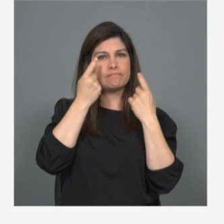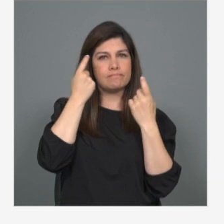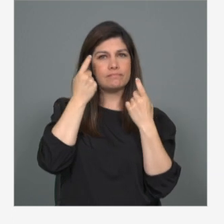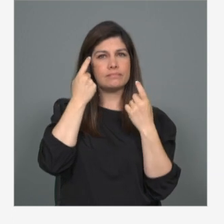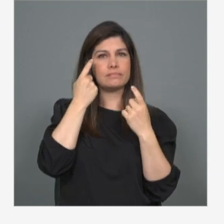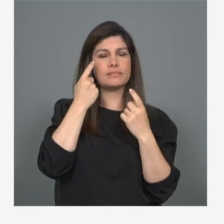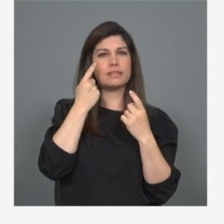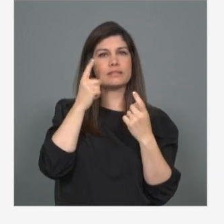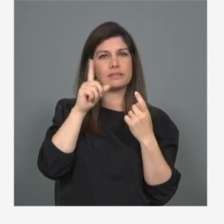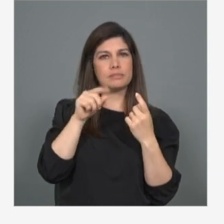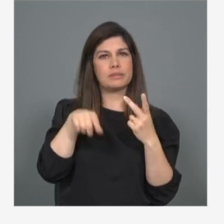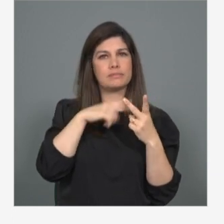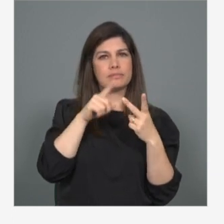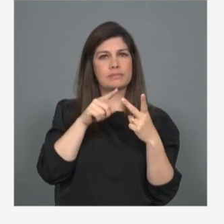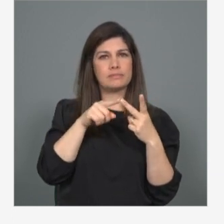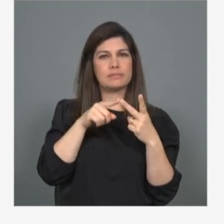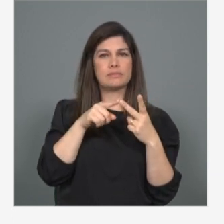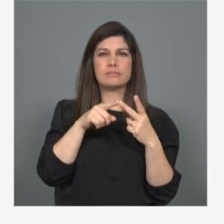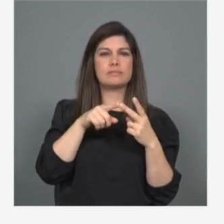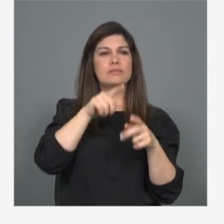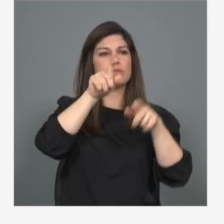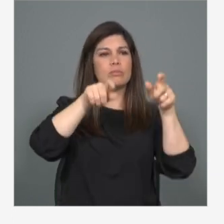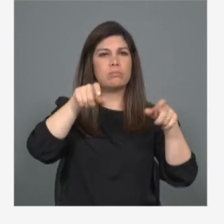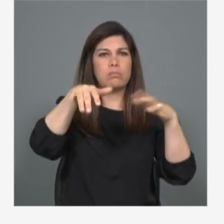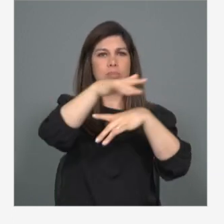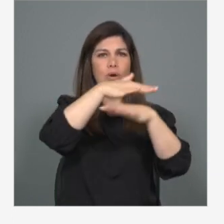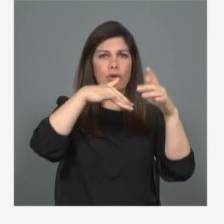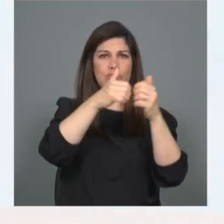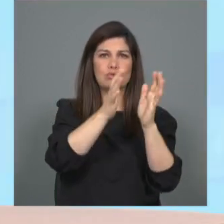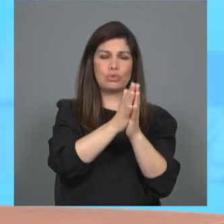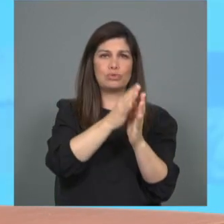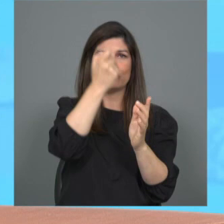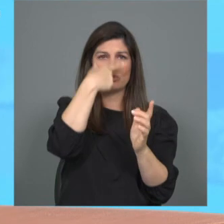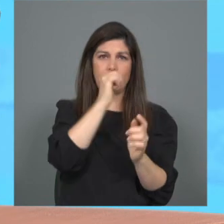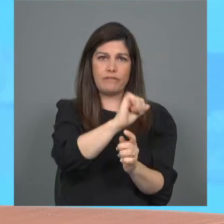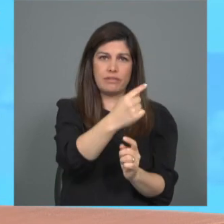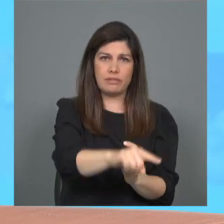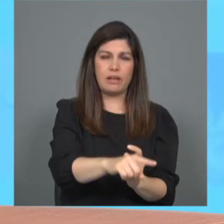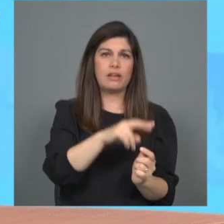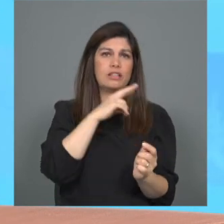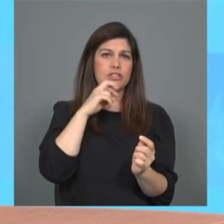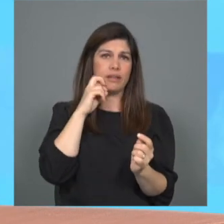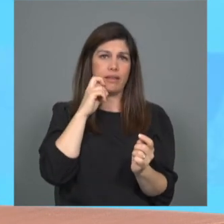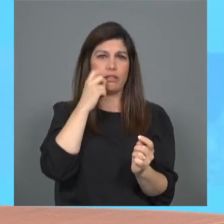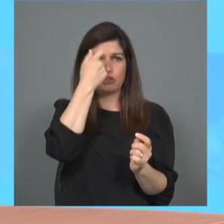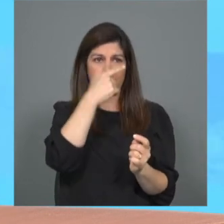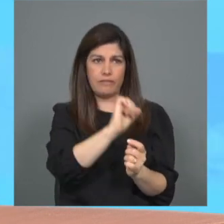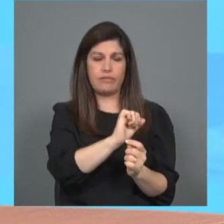que é esta. Todos os povos têm a sua história. Israel teve a sua história, foi libertado do Egito,